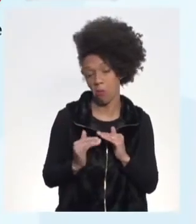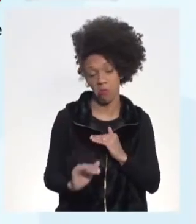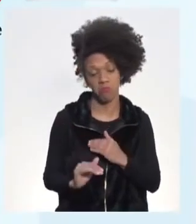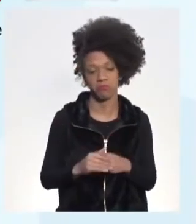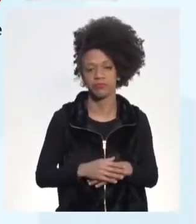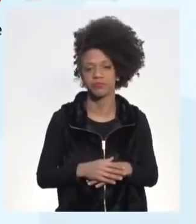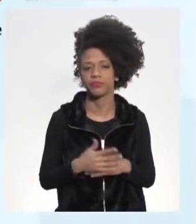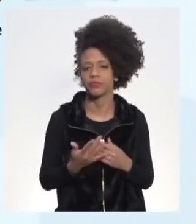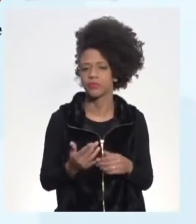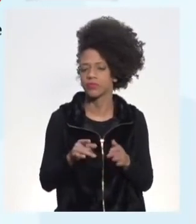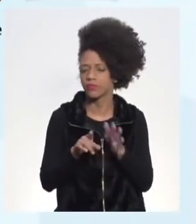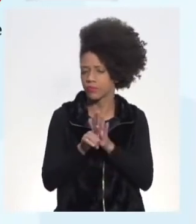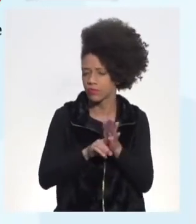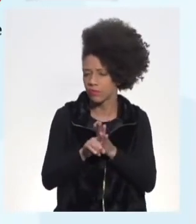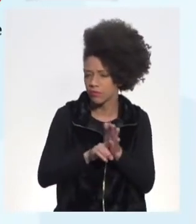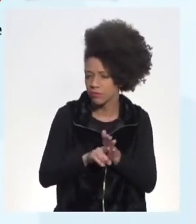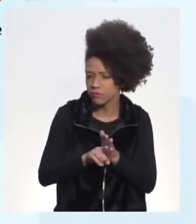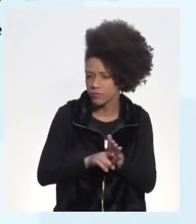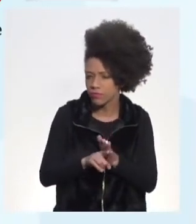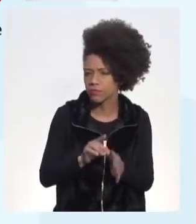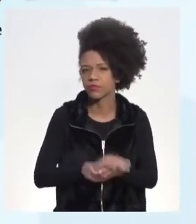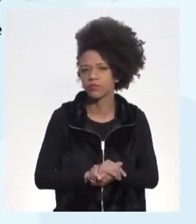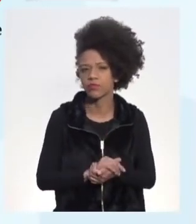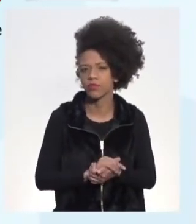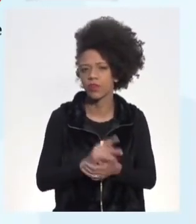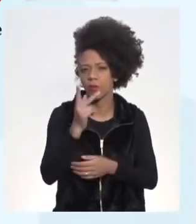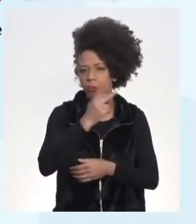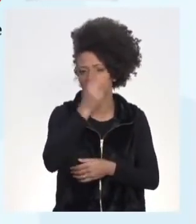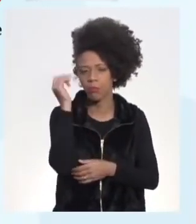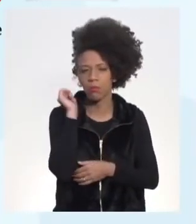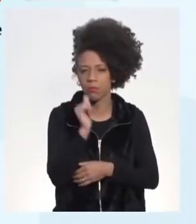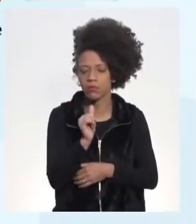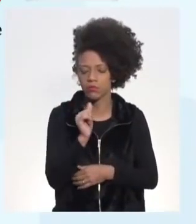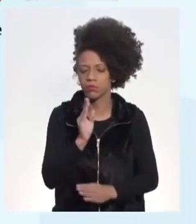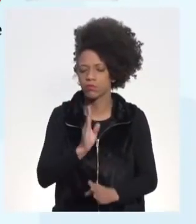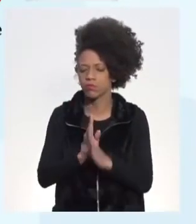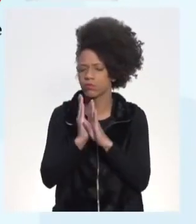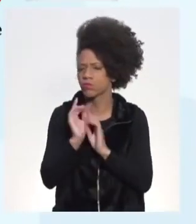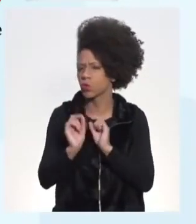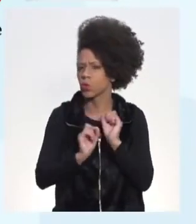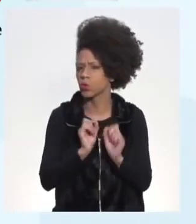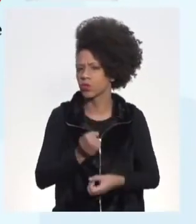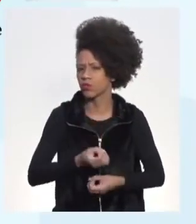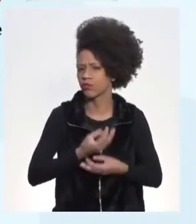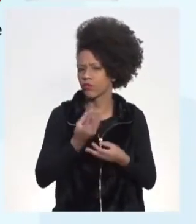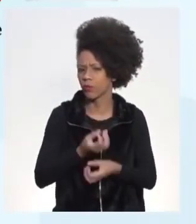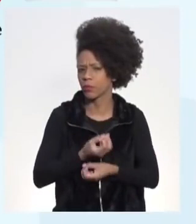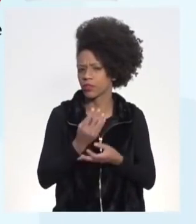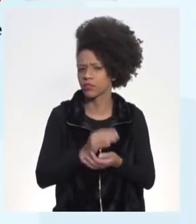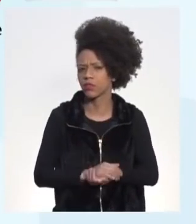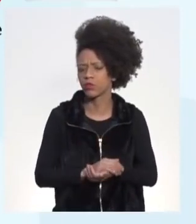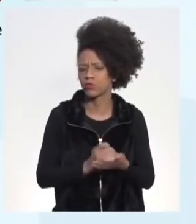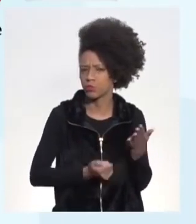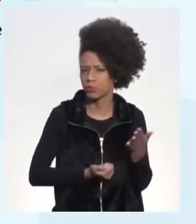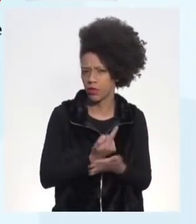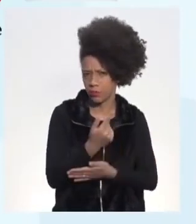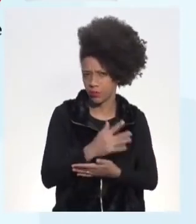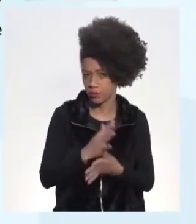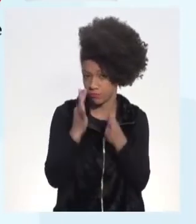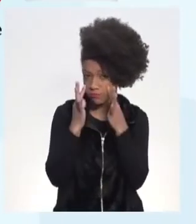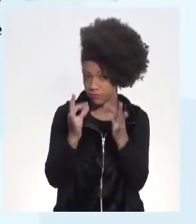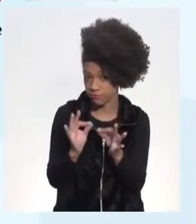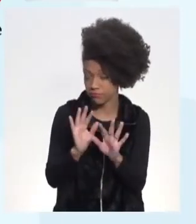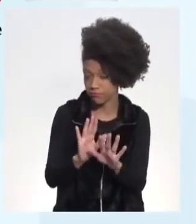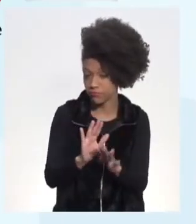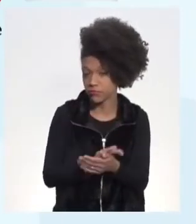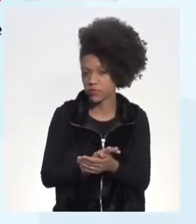esse produto, determinada cliente se deparou com as seguintes formas de pagamento. Então, prestamos atenção